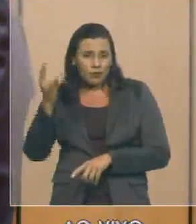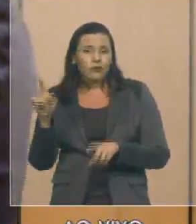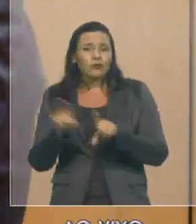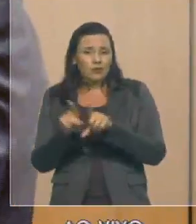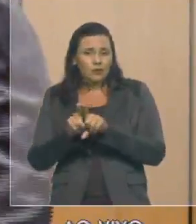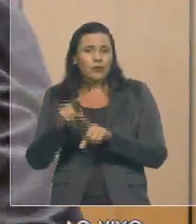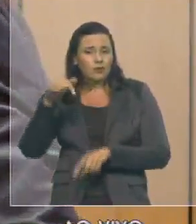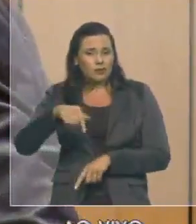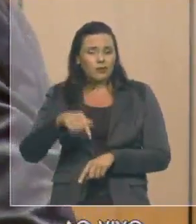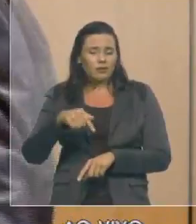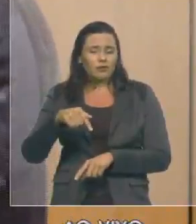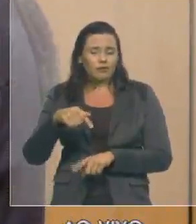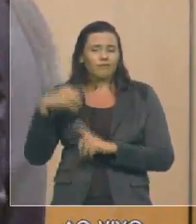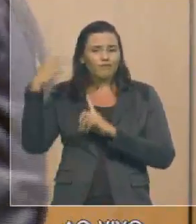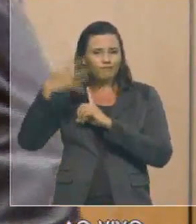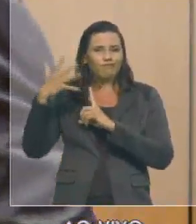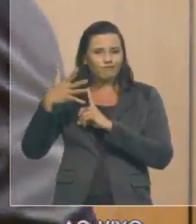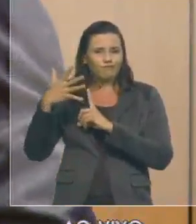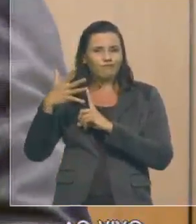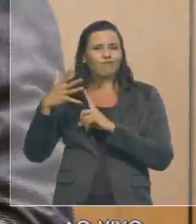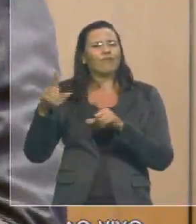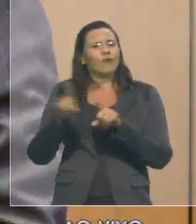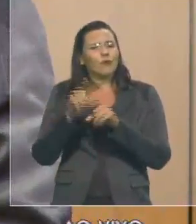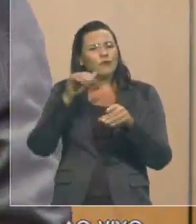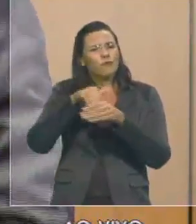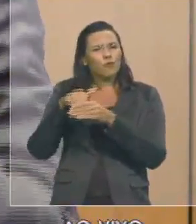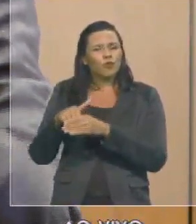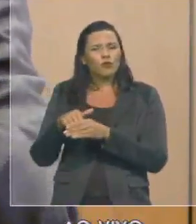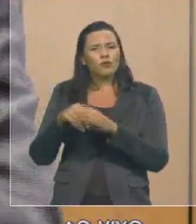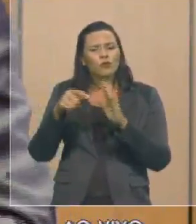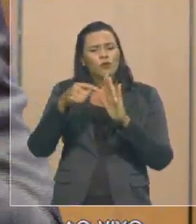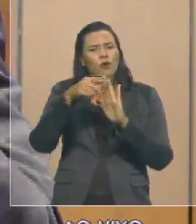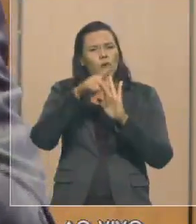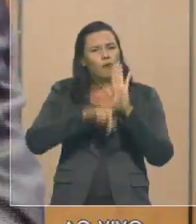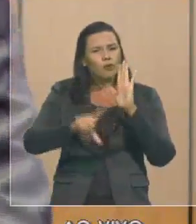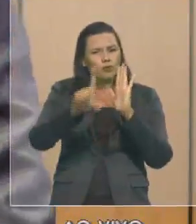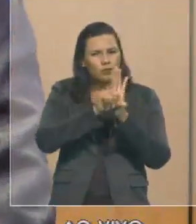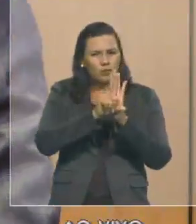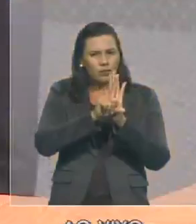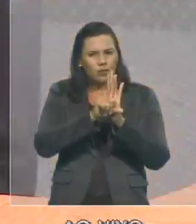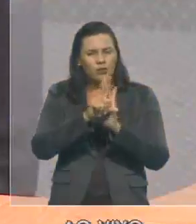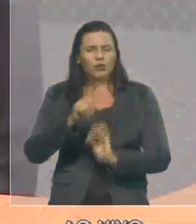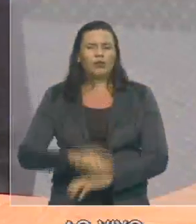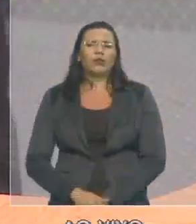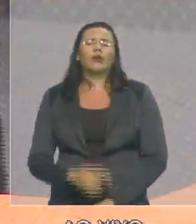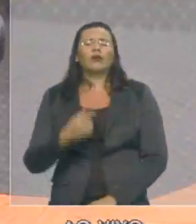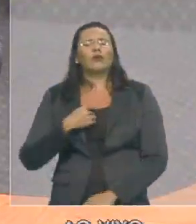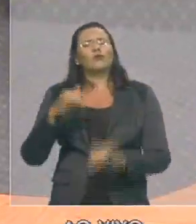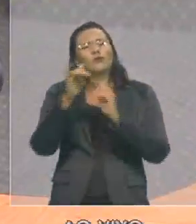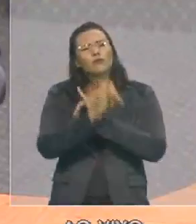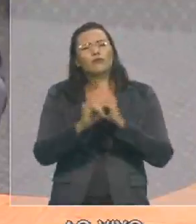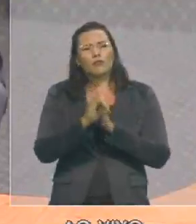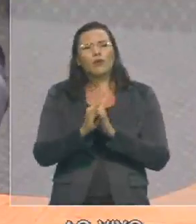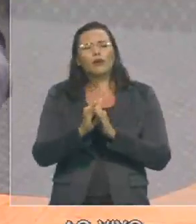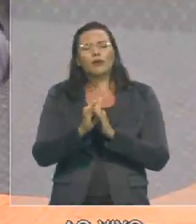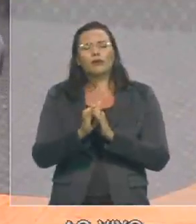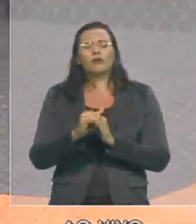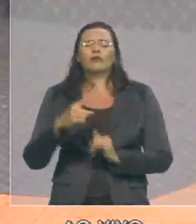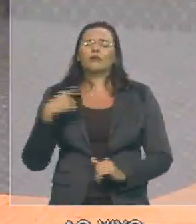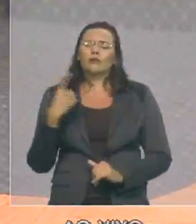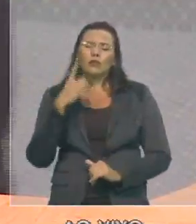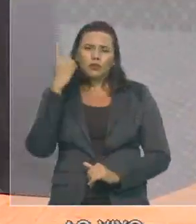à ministra, ministra, por coincidência, o Maranhão está fazendo o seu dever de casa. Nós, deputados,